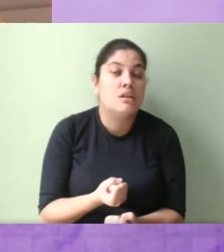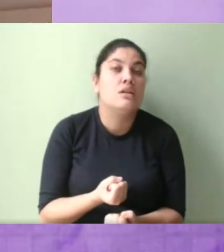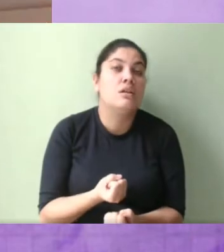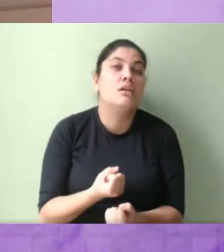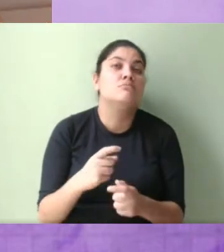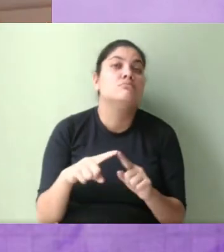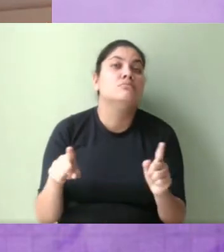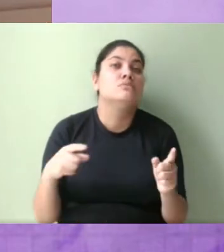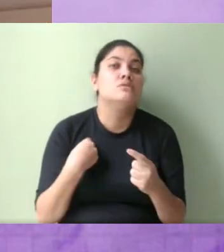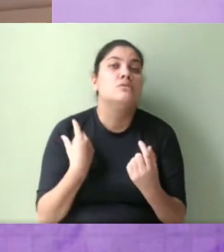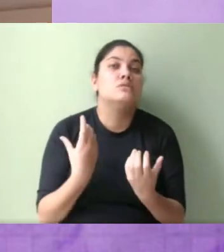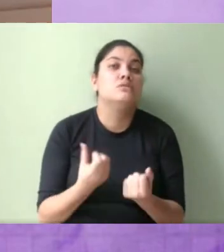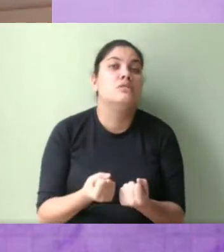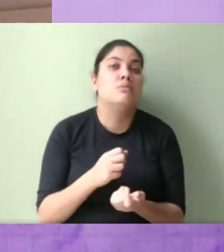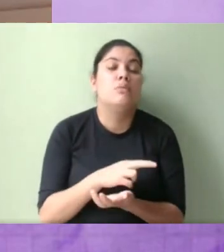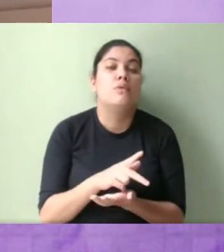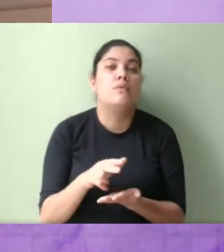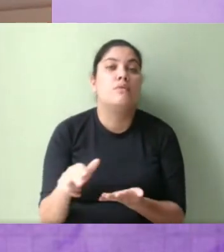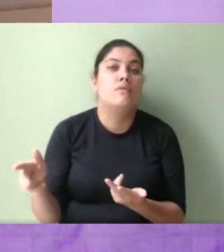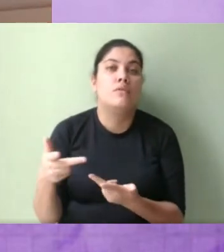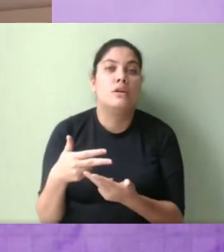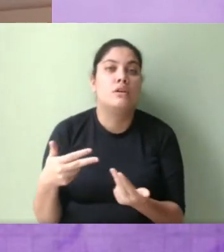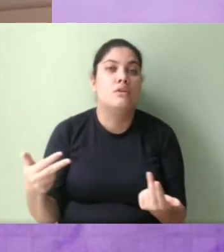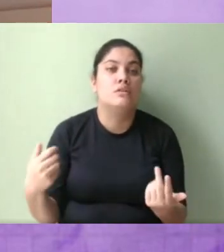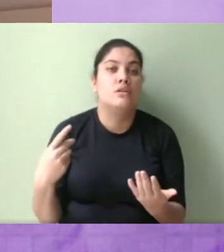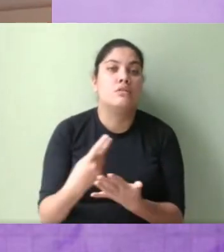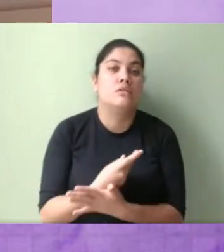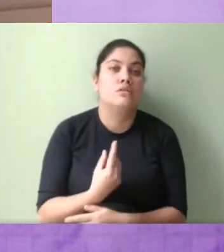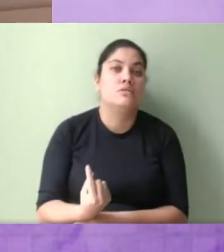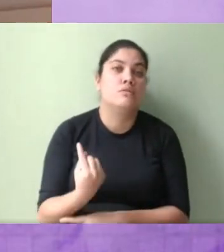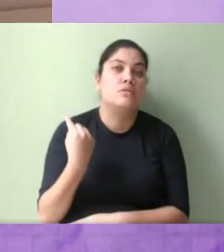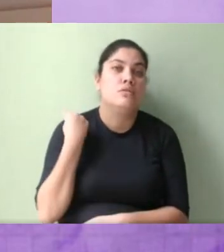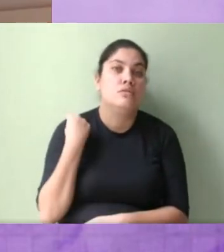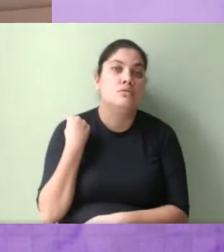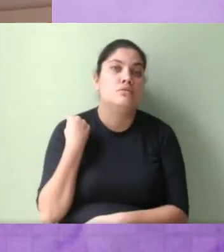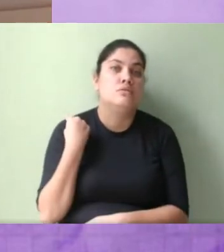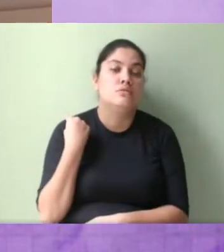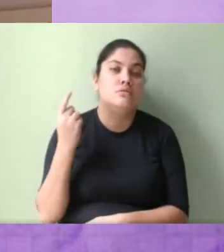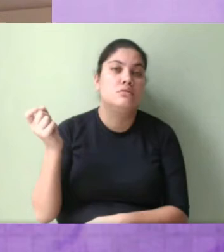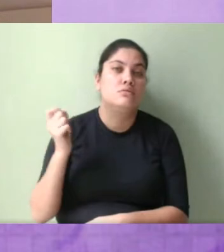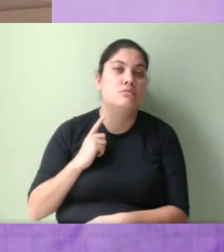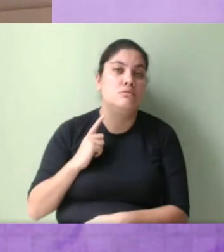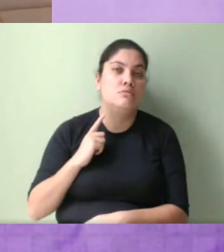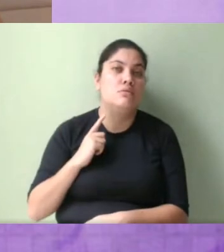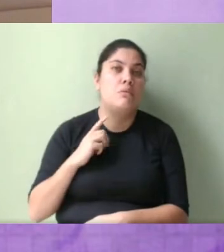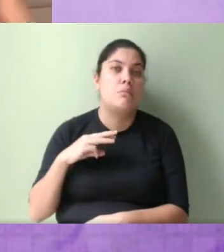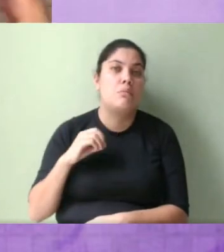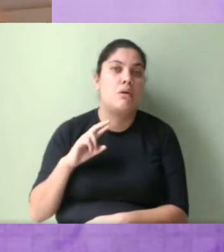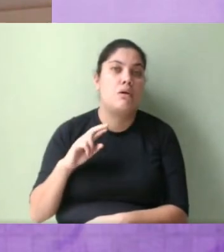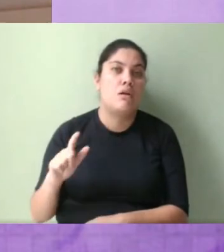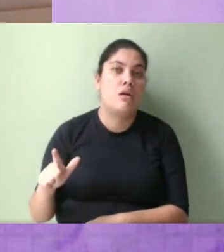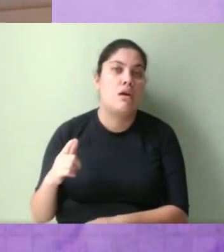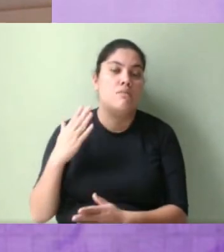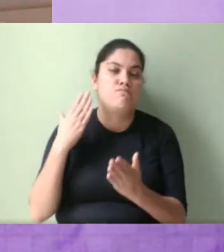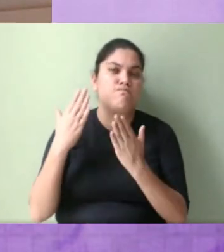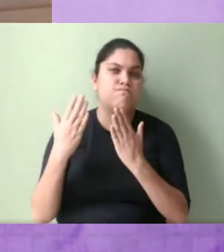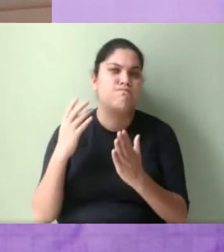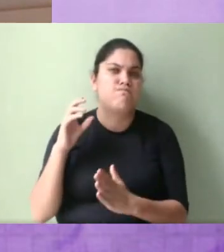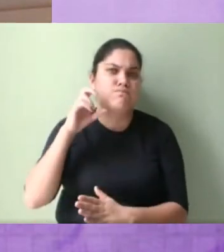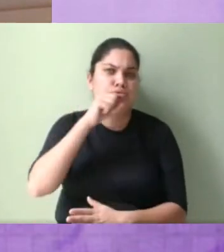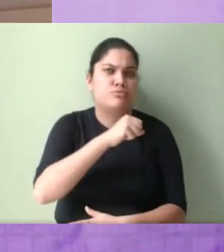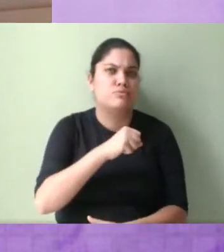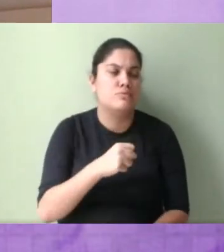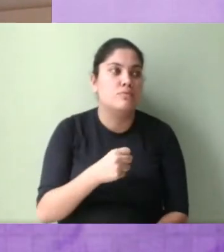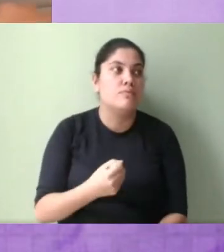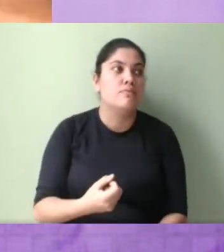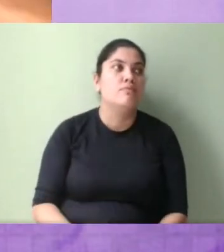psicológico é só a gente ver quando acontece com uma celebridade, que nem aconteceu lá com o Nego do Borel, e as pessoas dizendo, mas como é que ela se denunciou agora? Mas agora